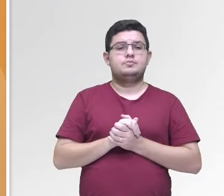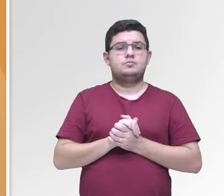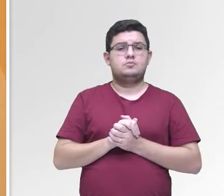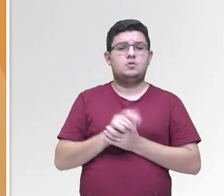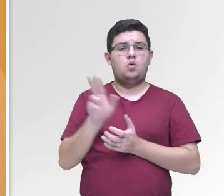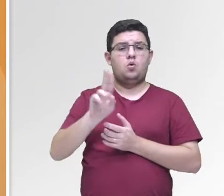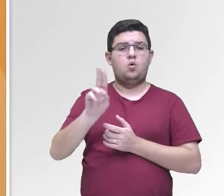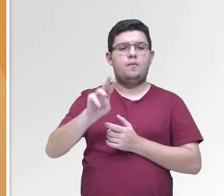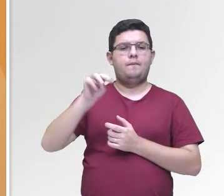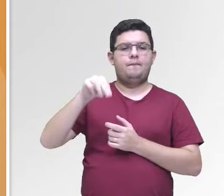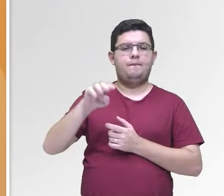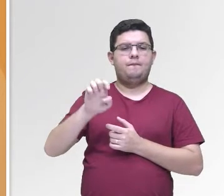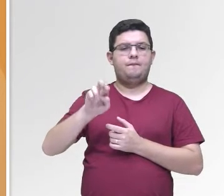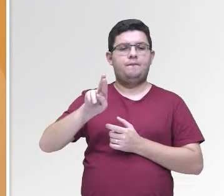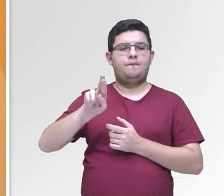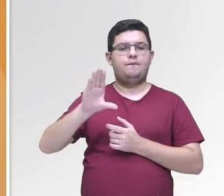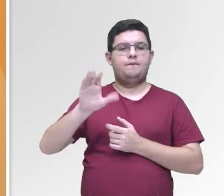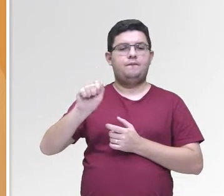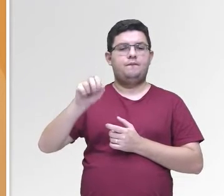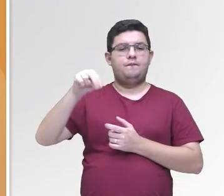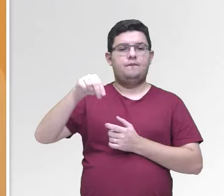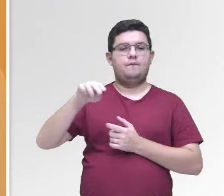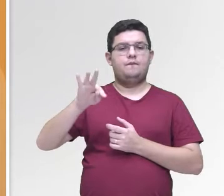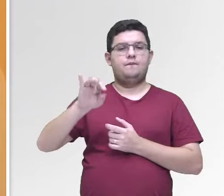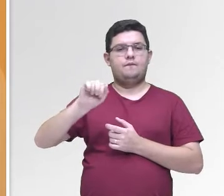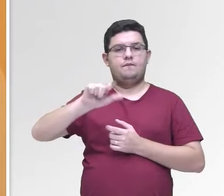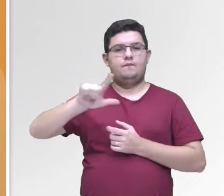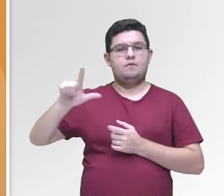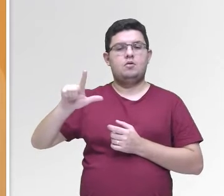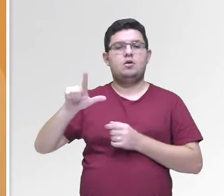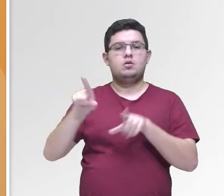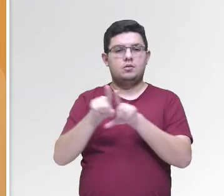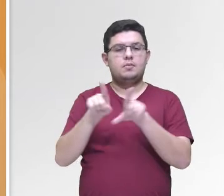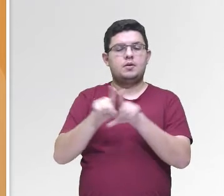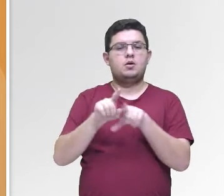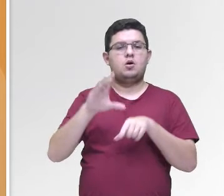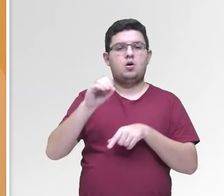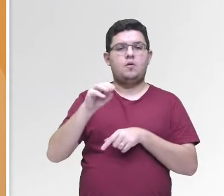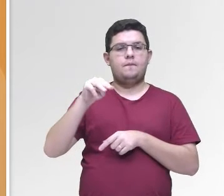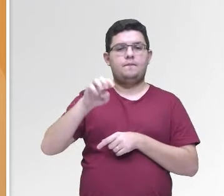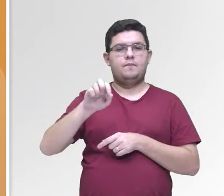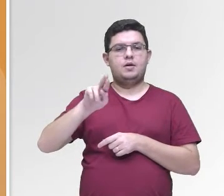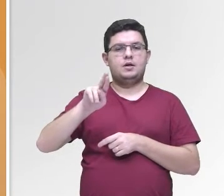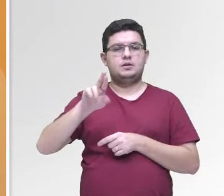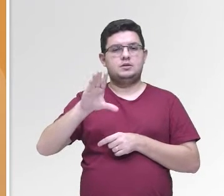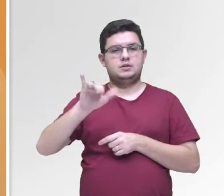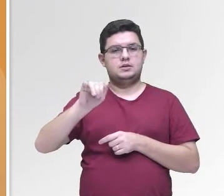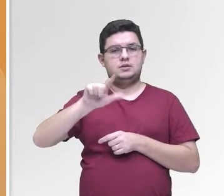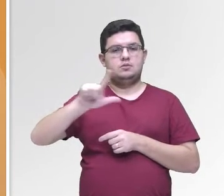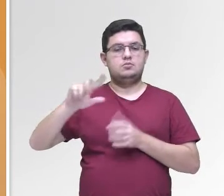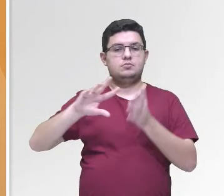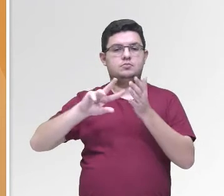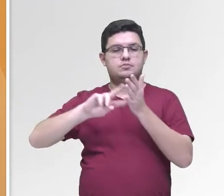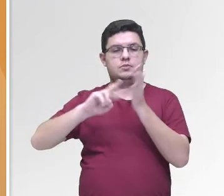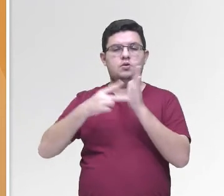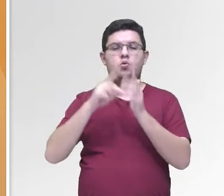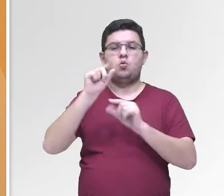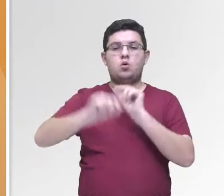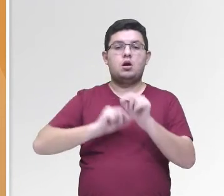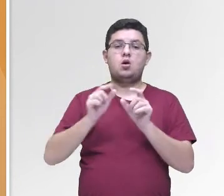mercantil e comercial? Compra e venda de produtos, ok? Muitas nações